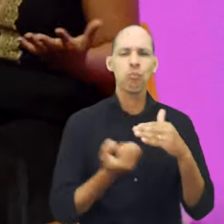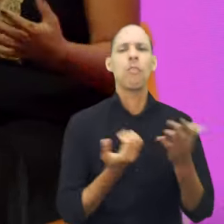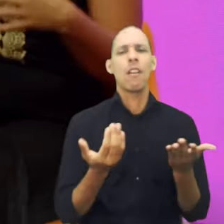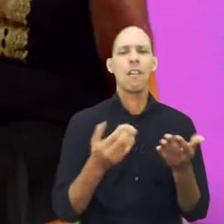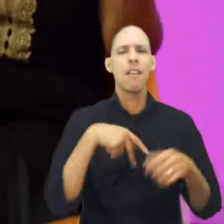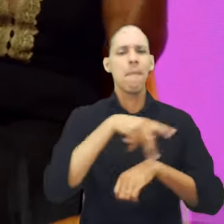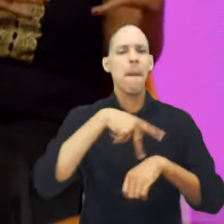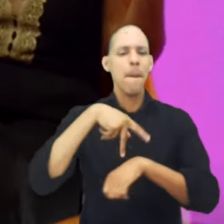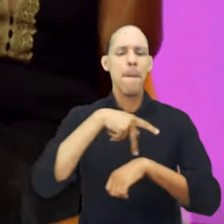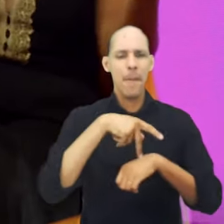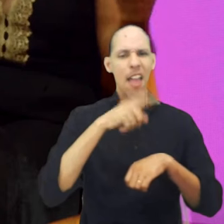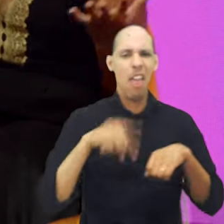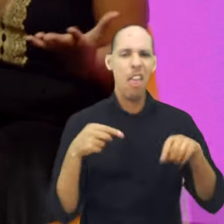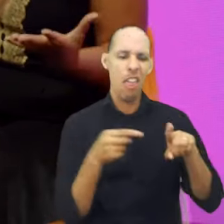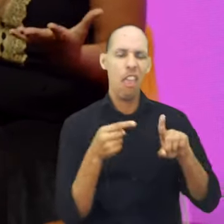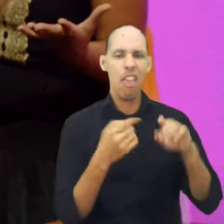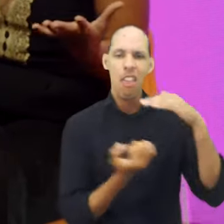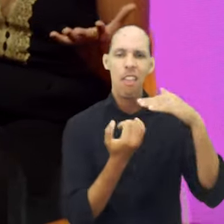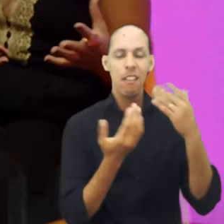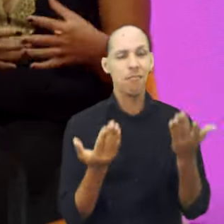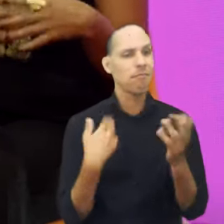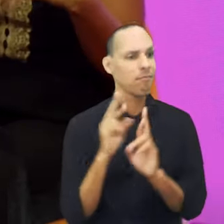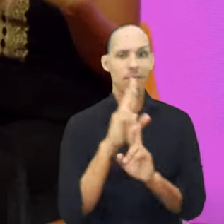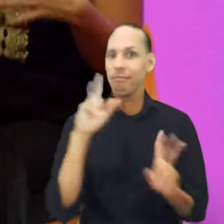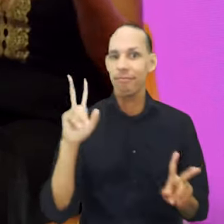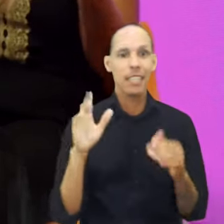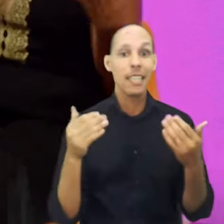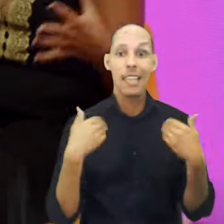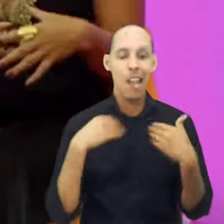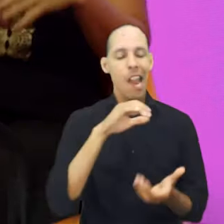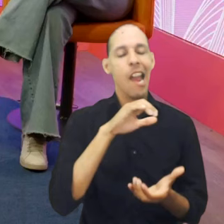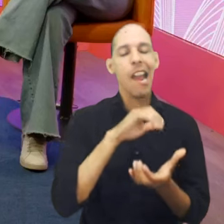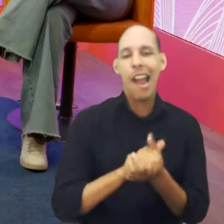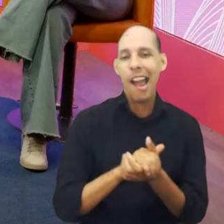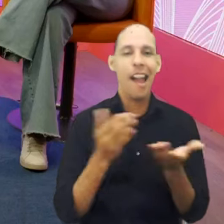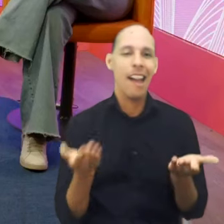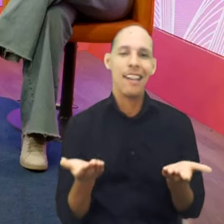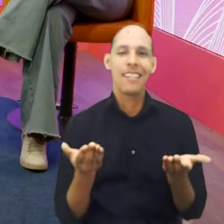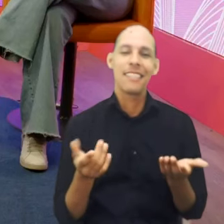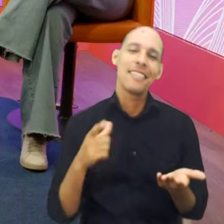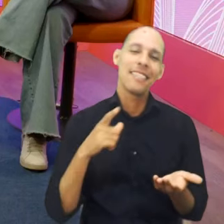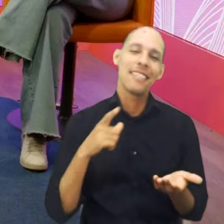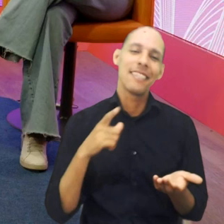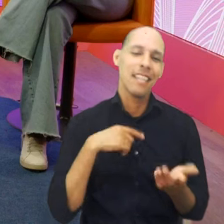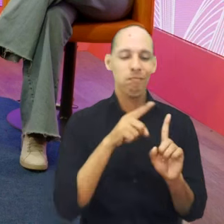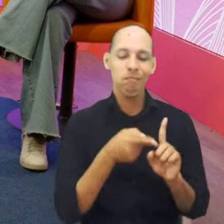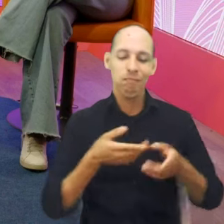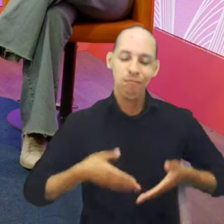multinacional, então era um mundo completamente diferente. E aí quando eu casei, e aí veio toda aquela questão da